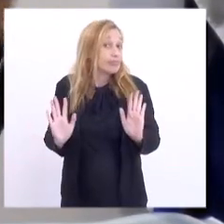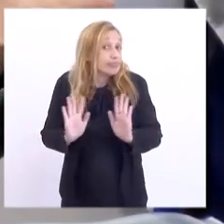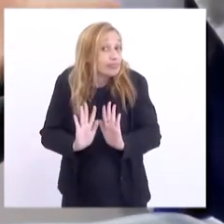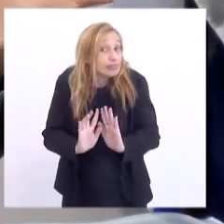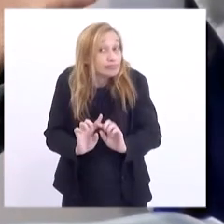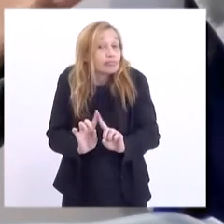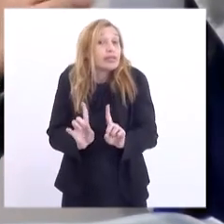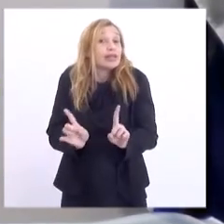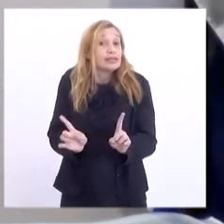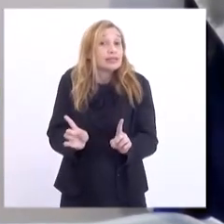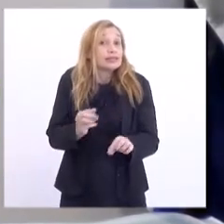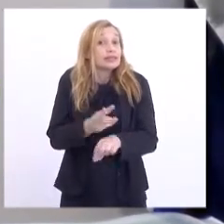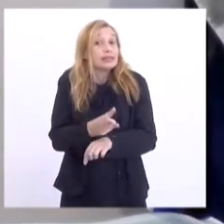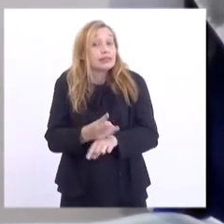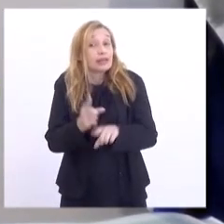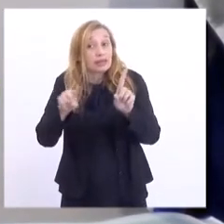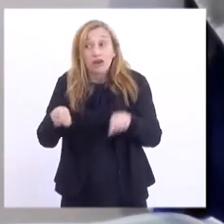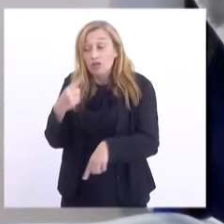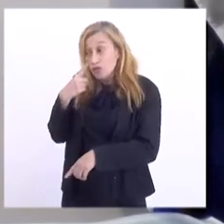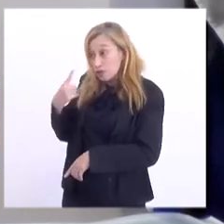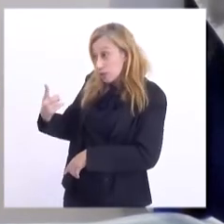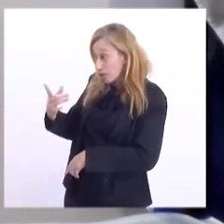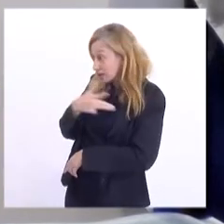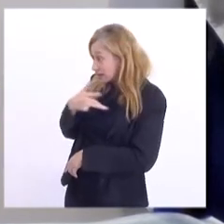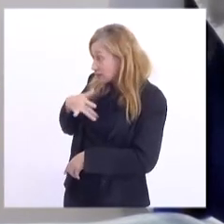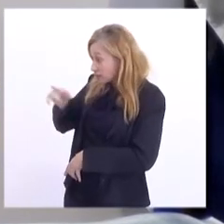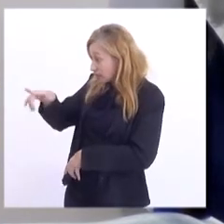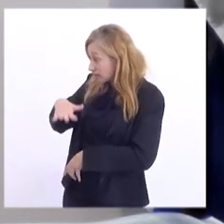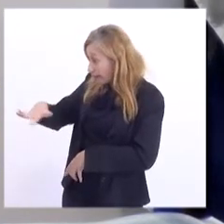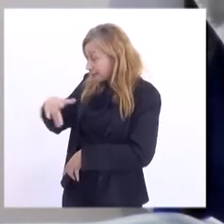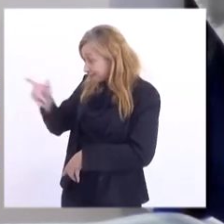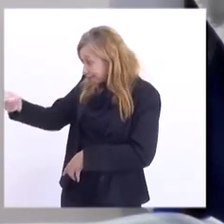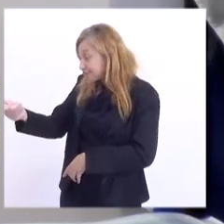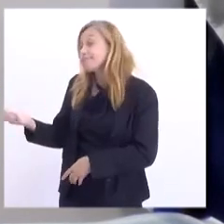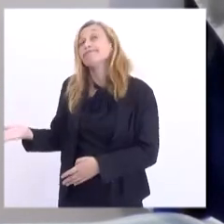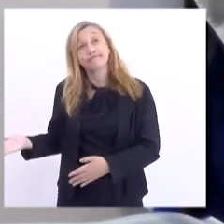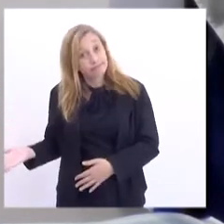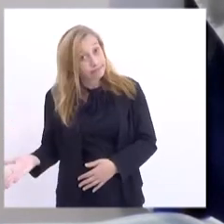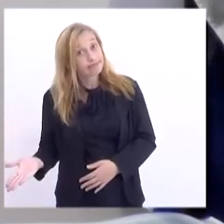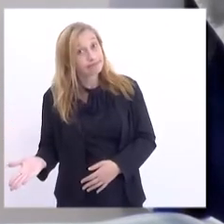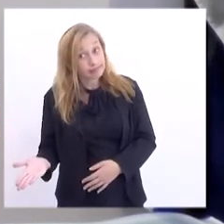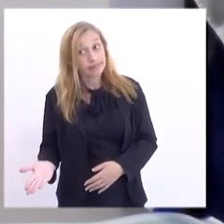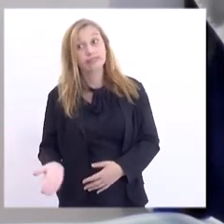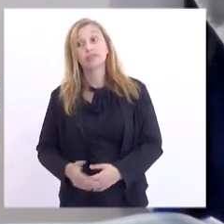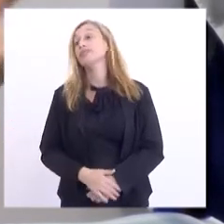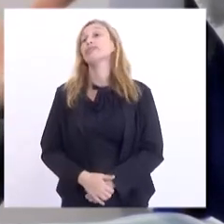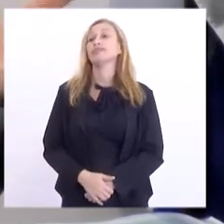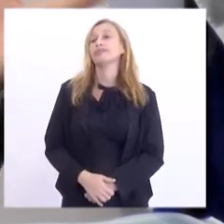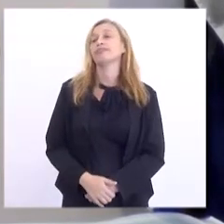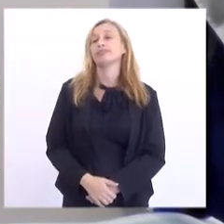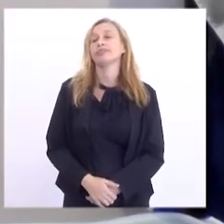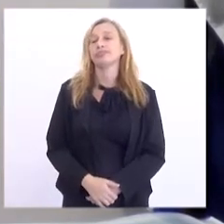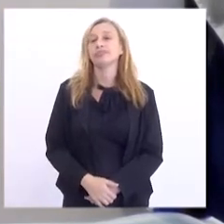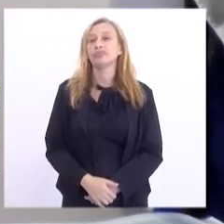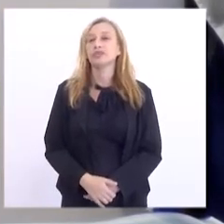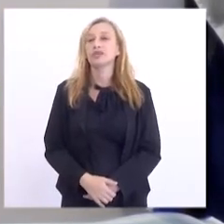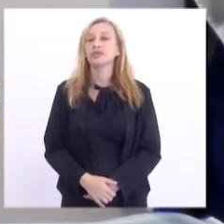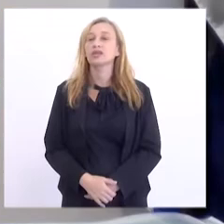está crescendo lado a gente viu e o celular na saúde focando por áudio tô até a ser inundado lá